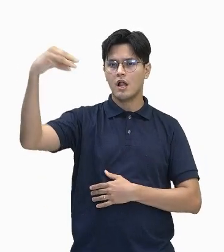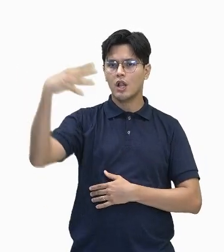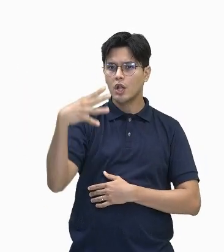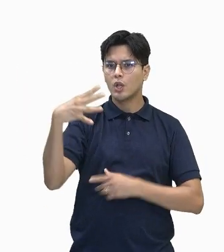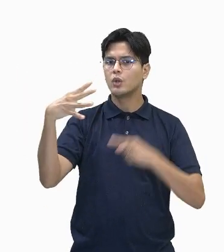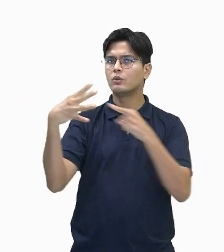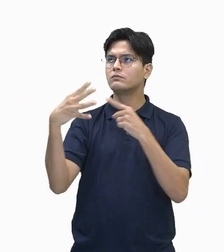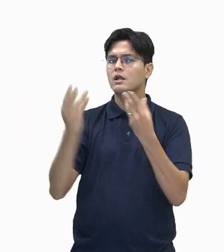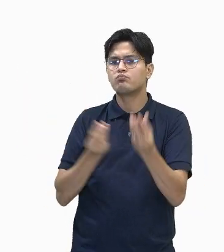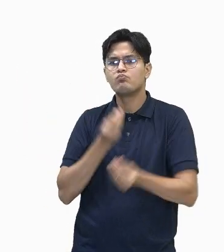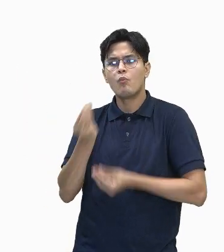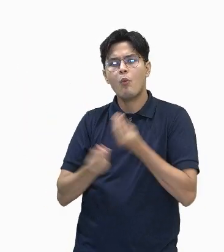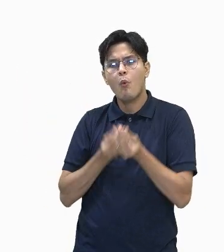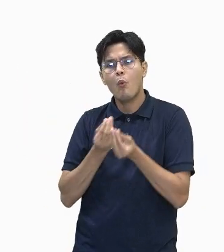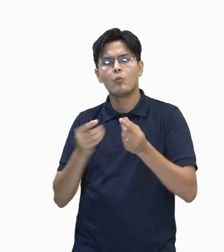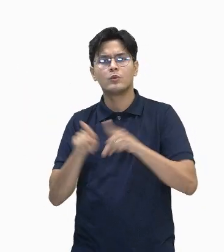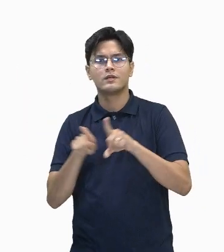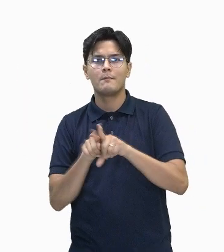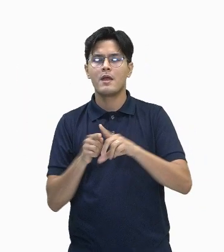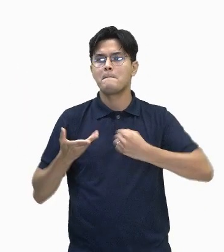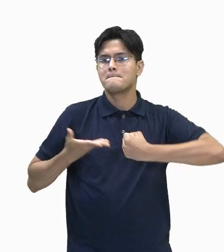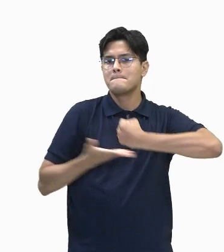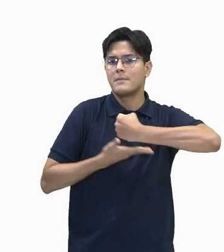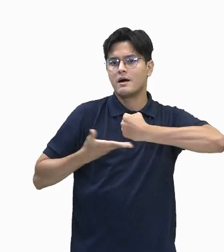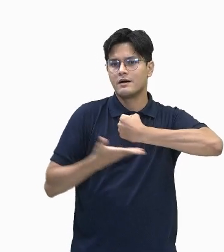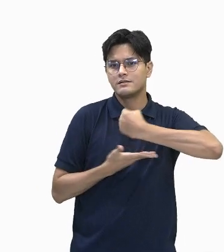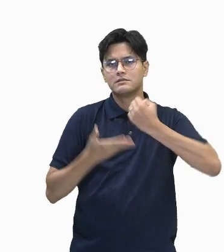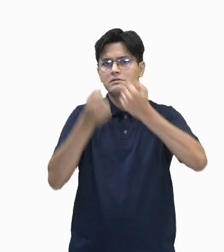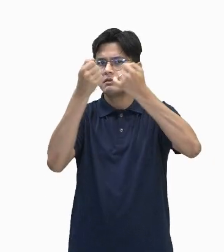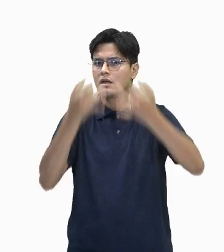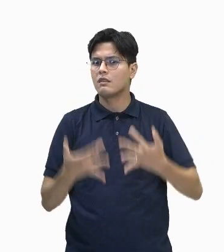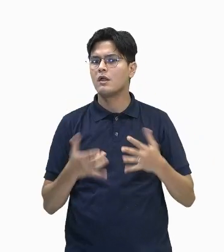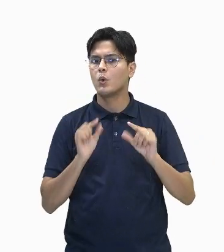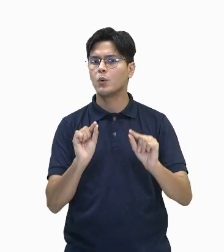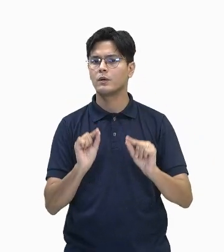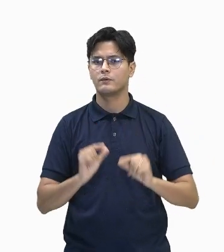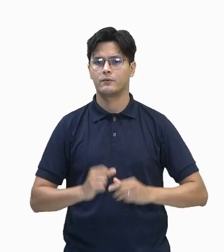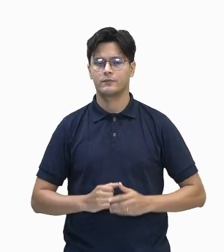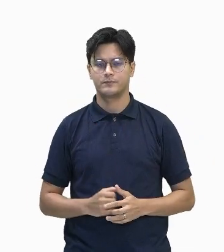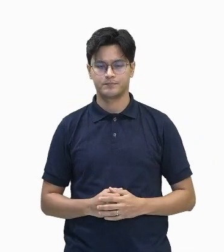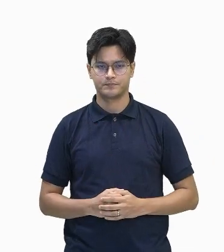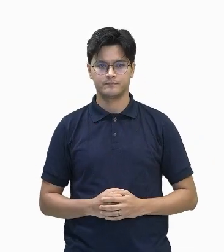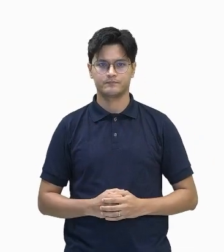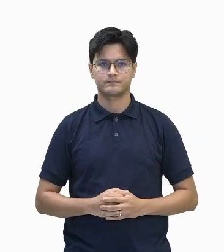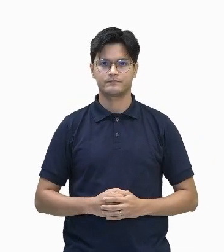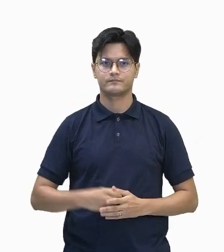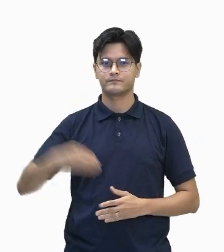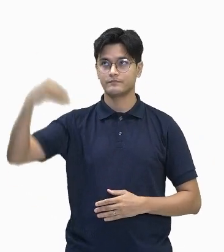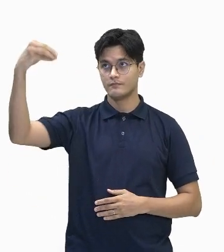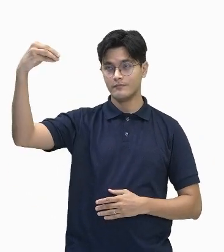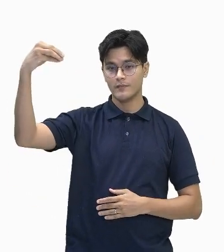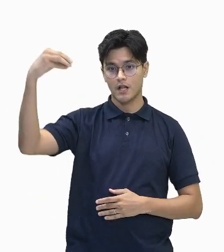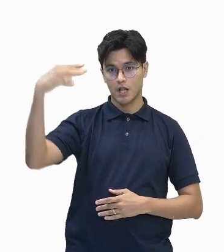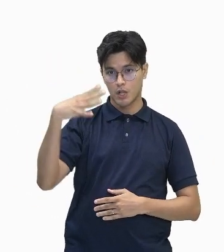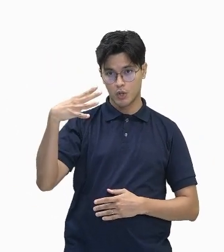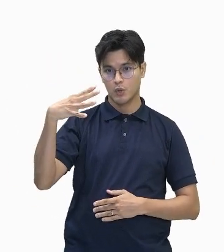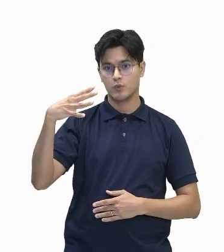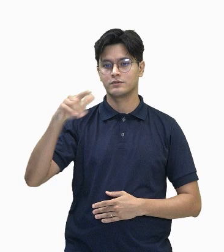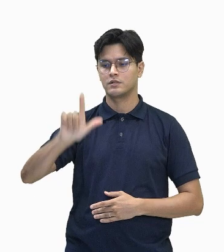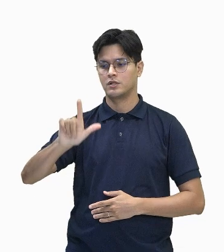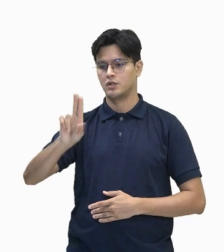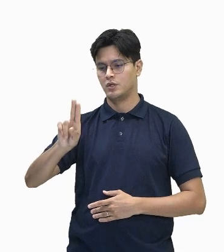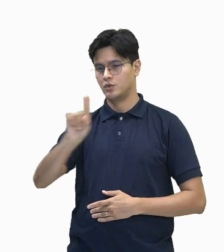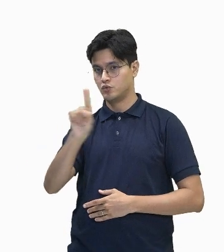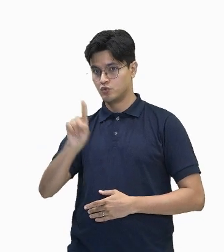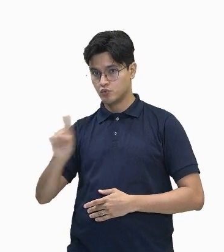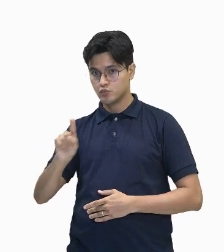e princípios. Então, olha só, gente, a luz, ou o que a gente chama fisicamente